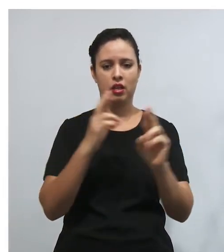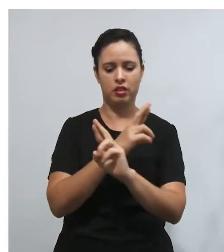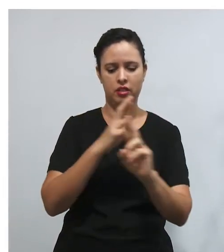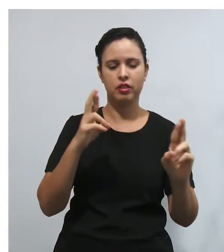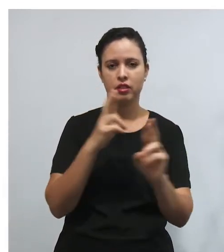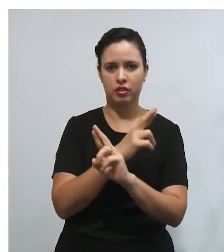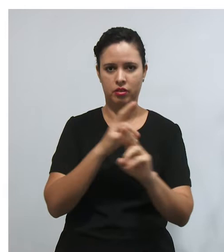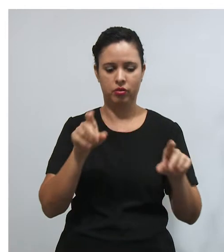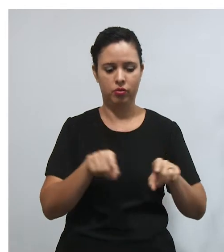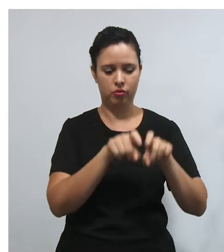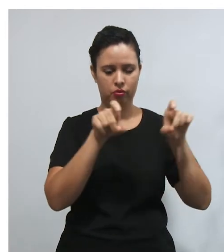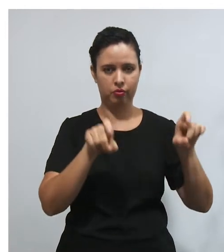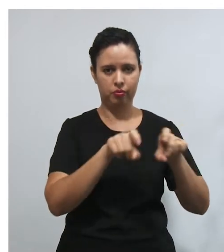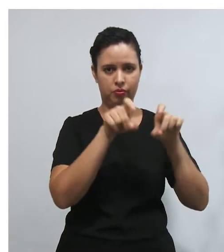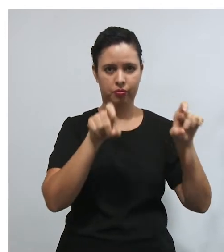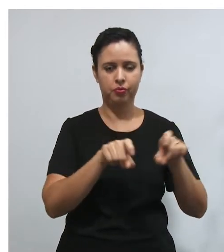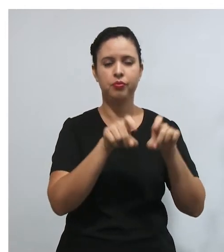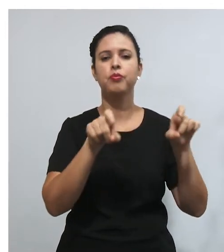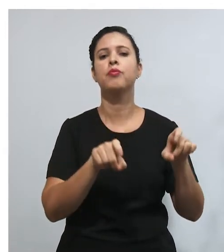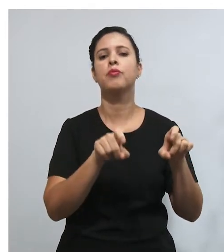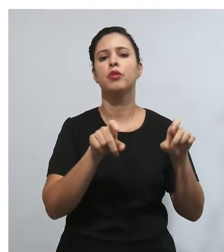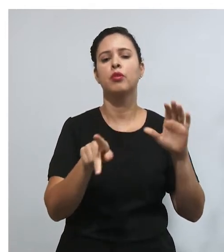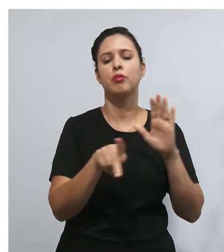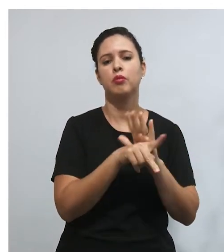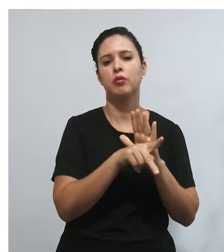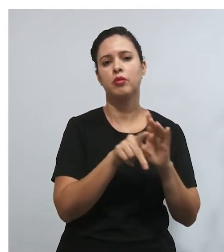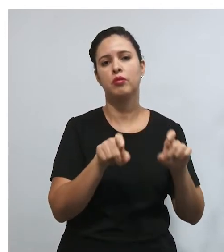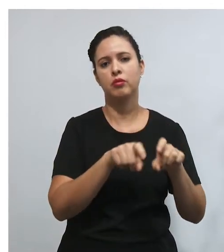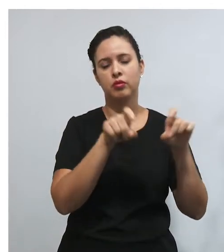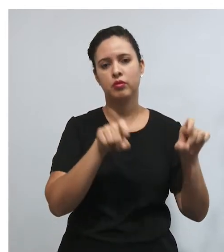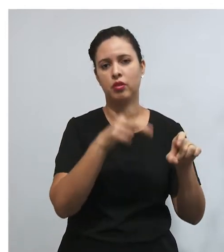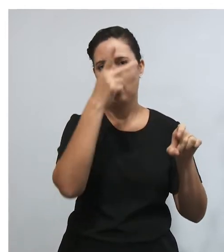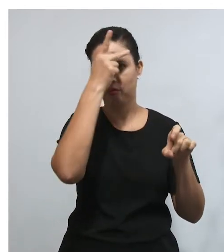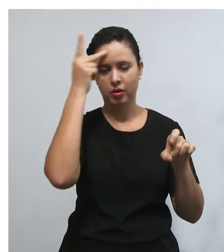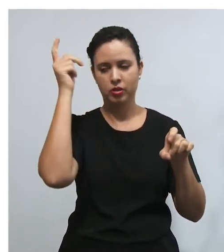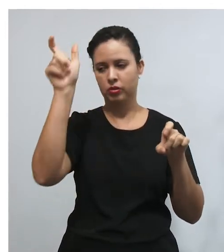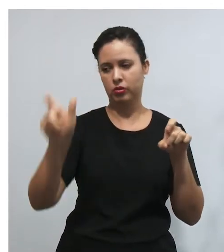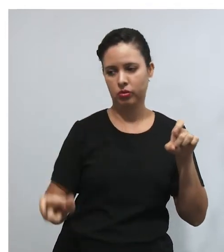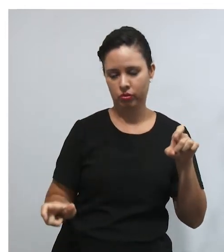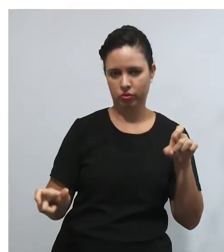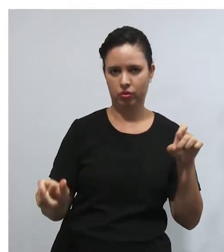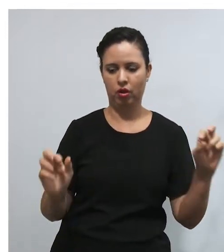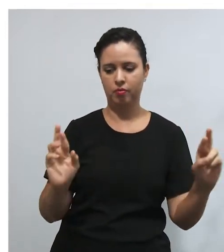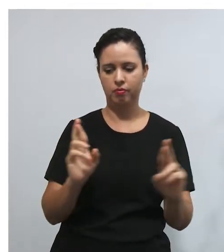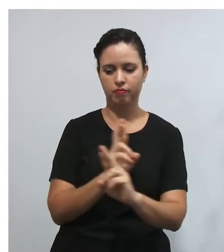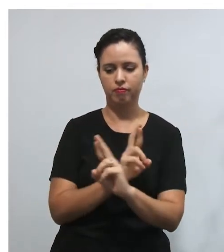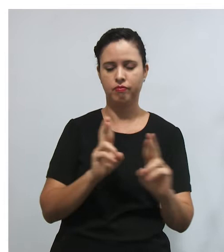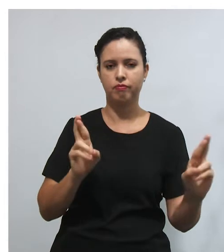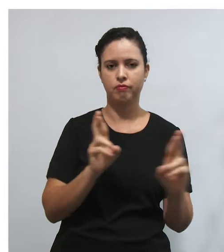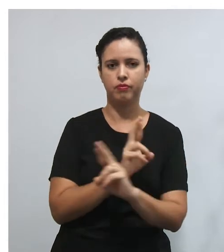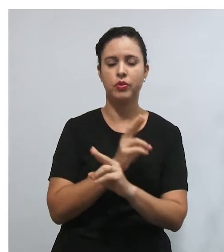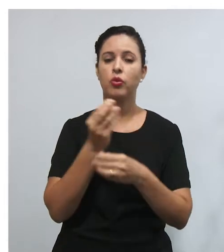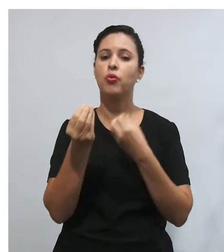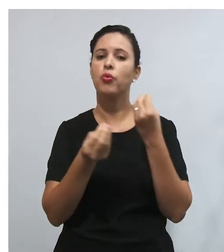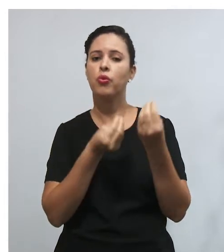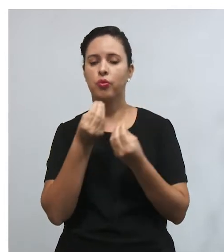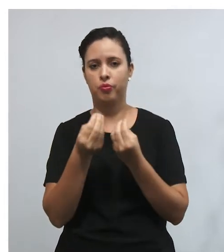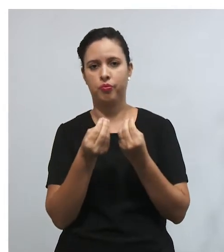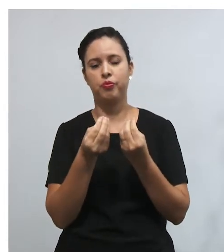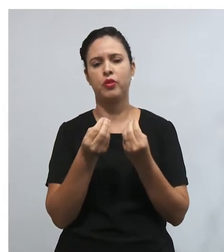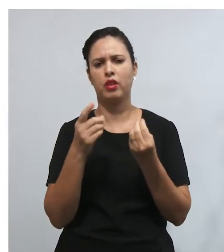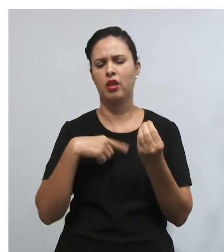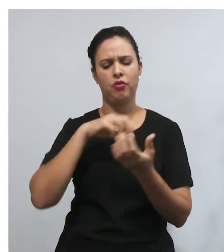interação do computador, né, com a pessoa. Eles podem ser